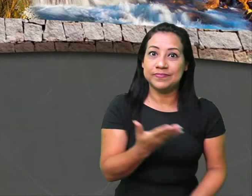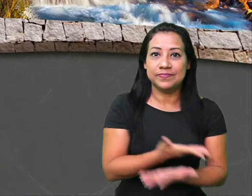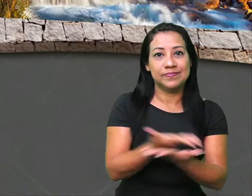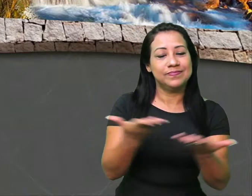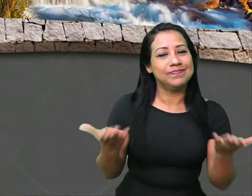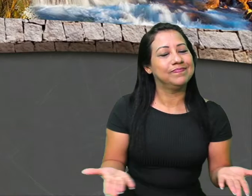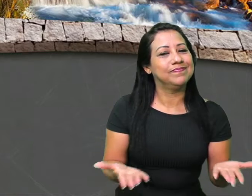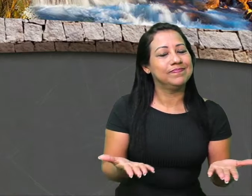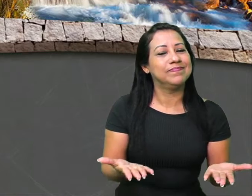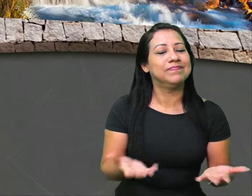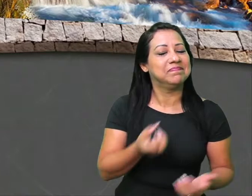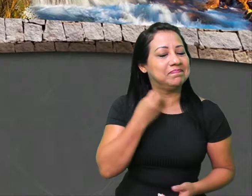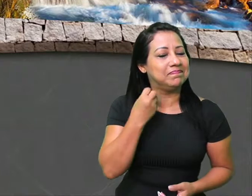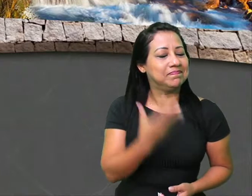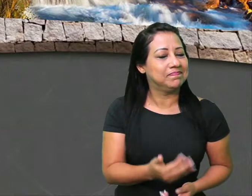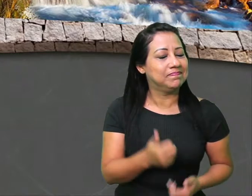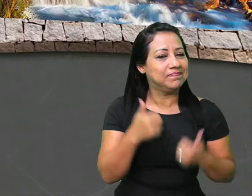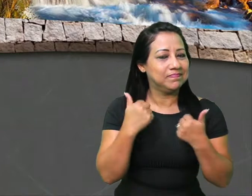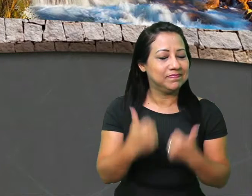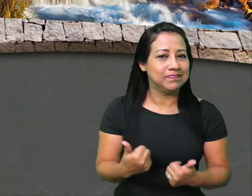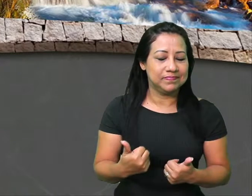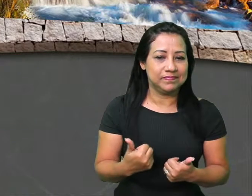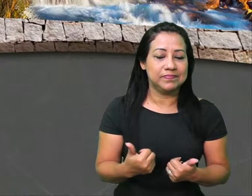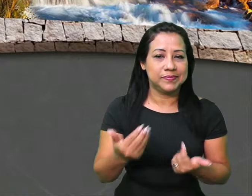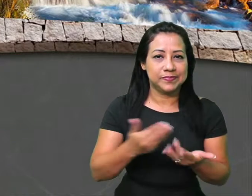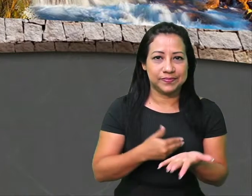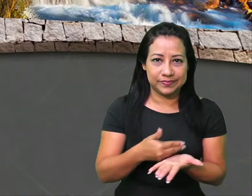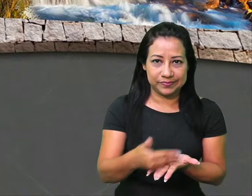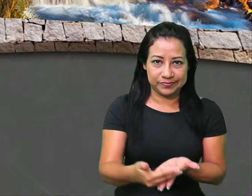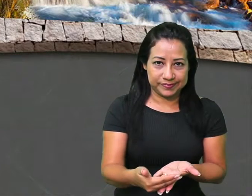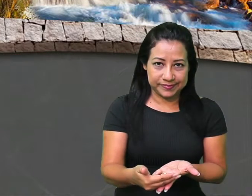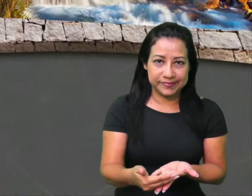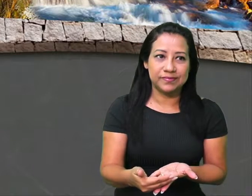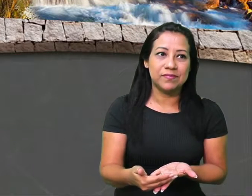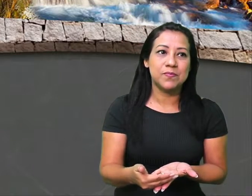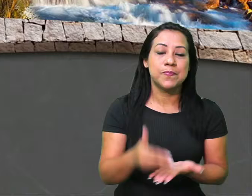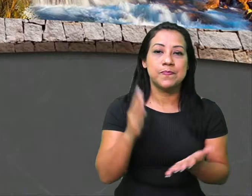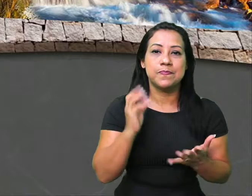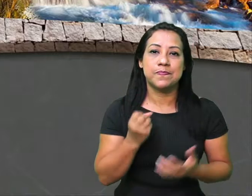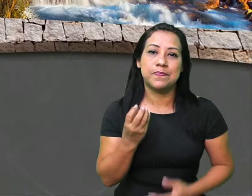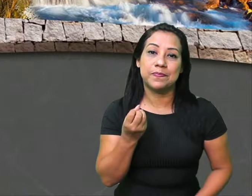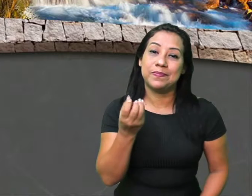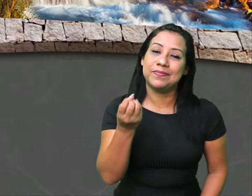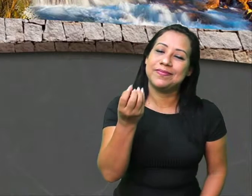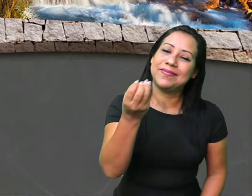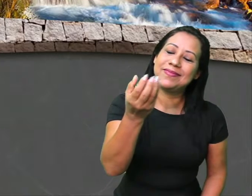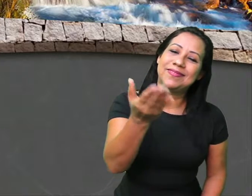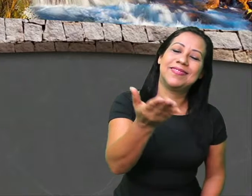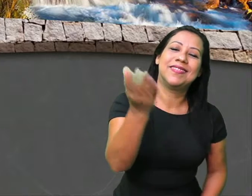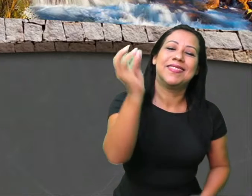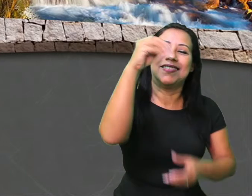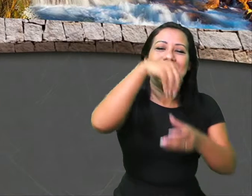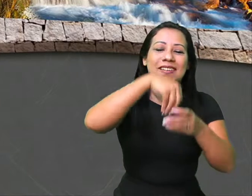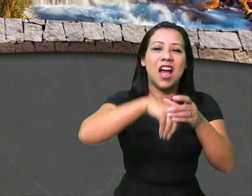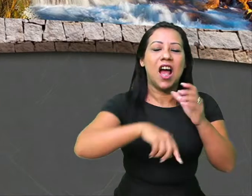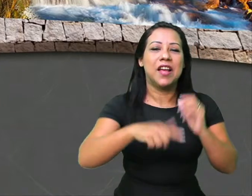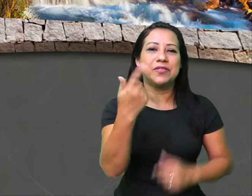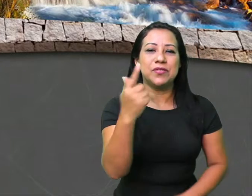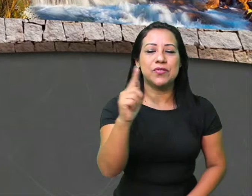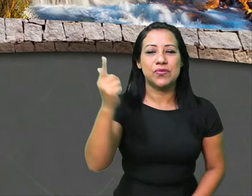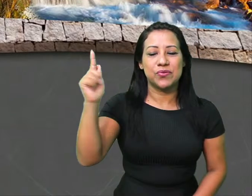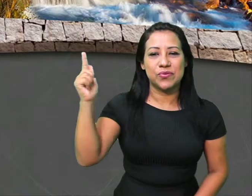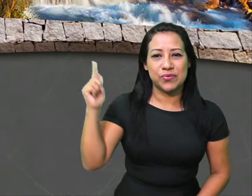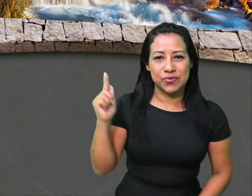Que ótimo! Portanto, nós iremos iniciarmos a nossa viagem pela geografia, tendo também